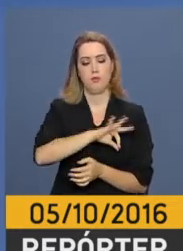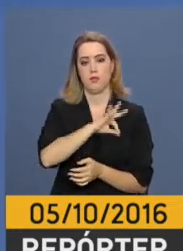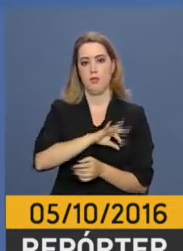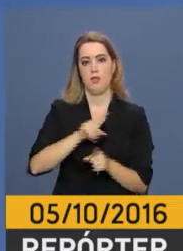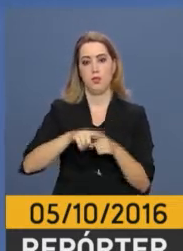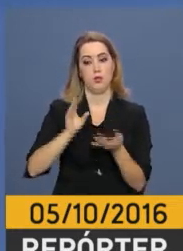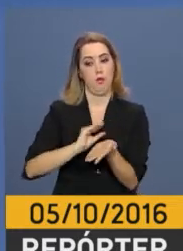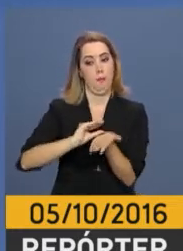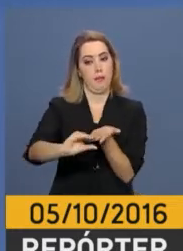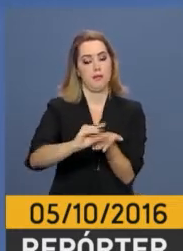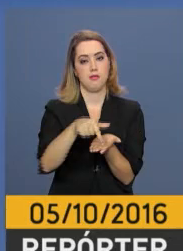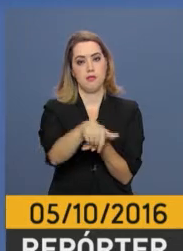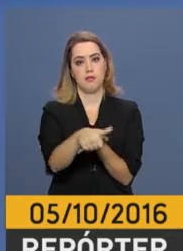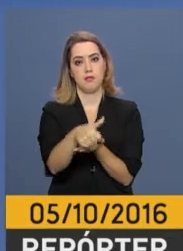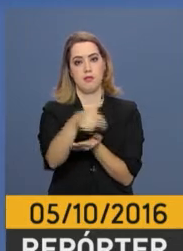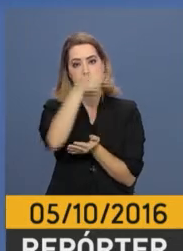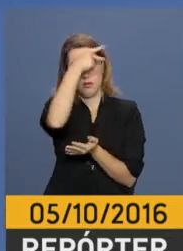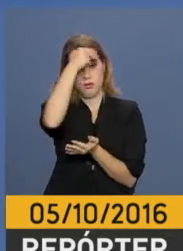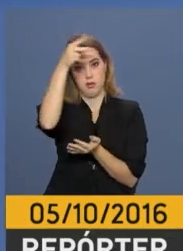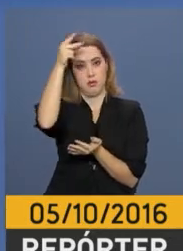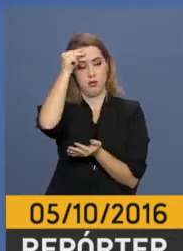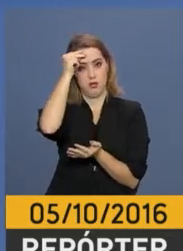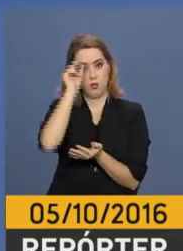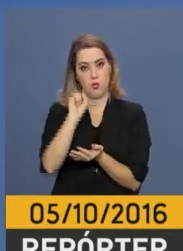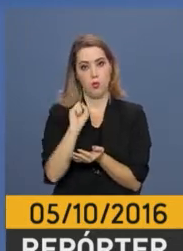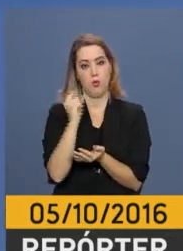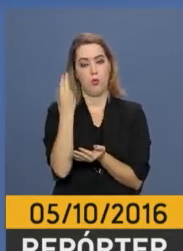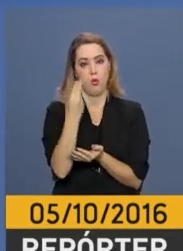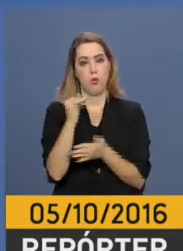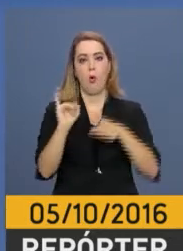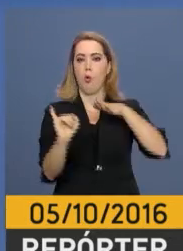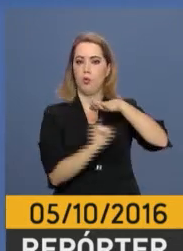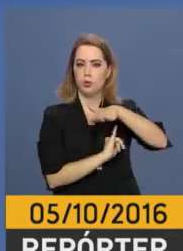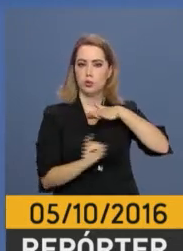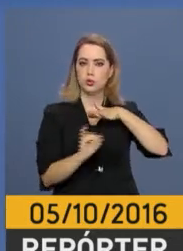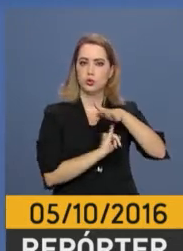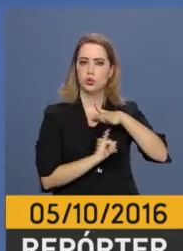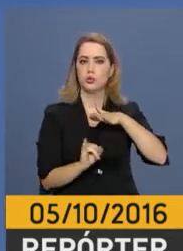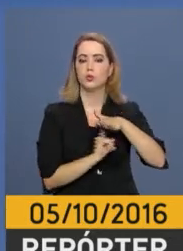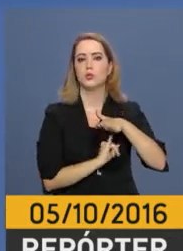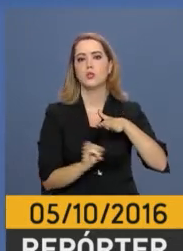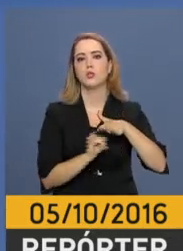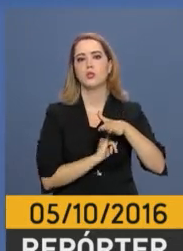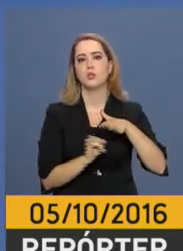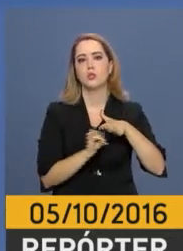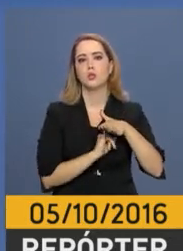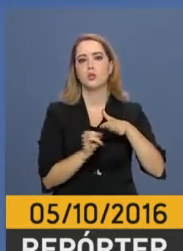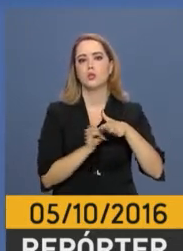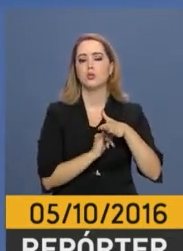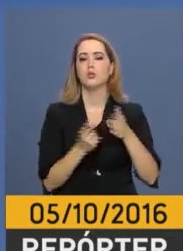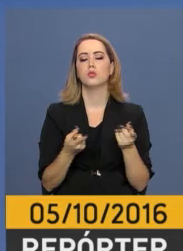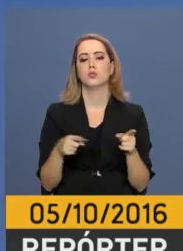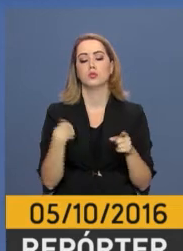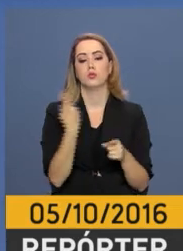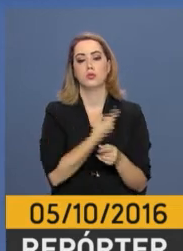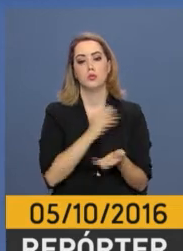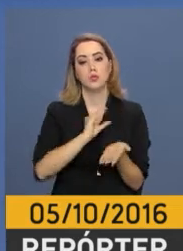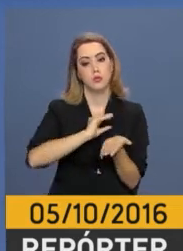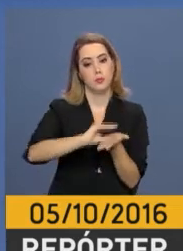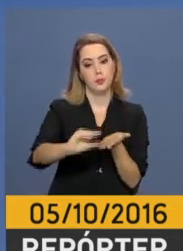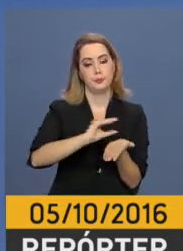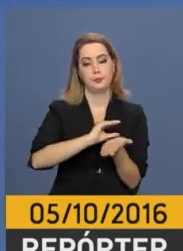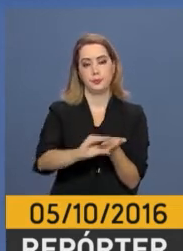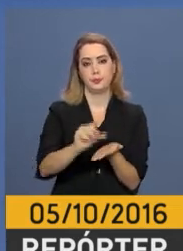repassar para o município para uma instituição que o município é recomendado é né nós vamos repassar